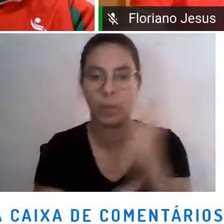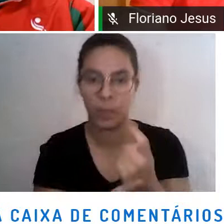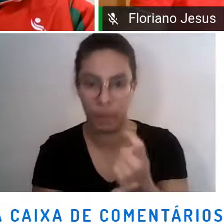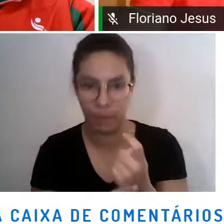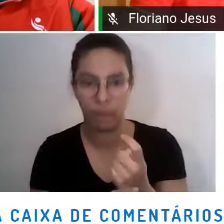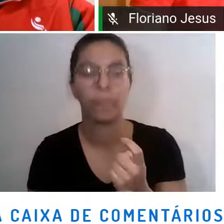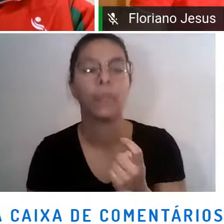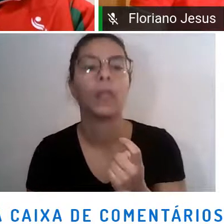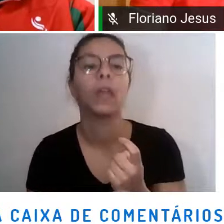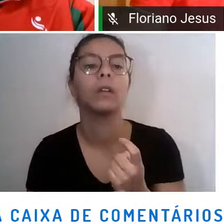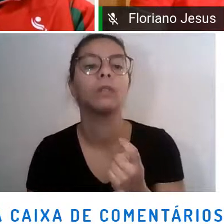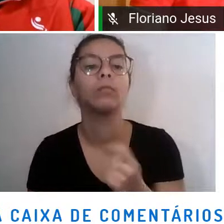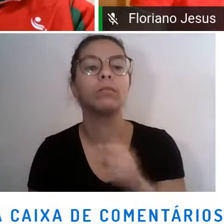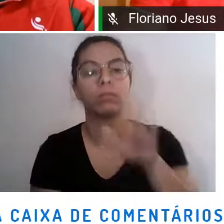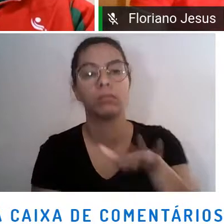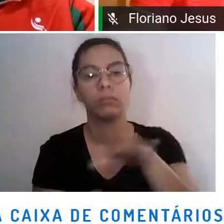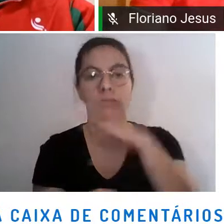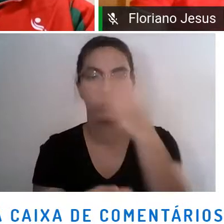de rodas,